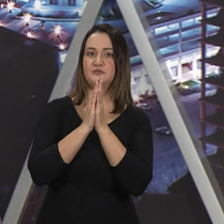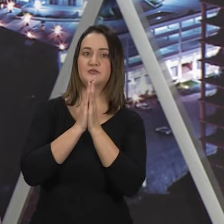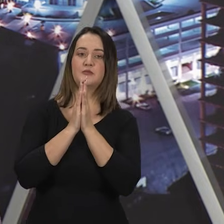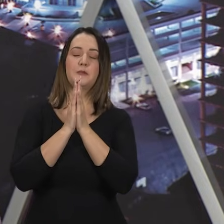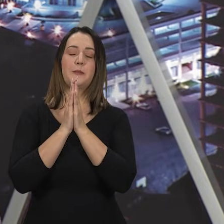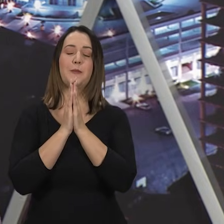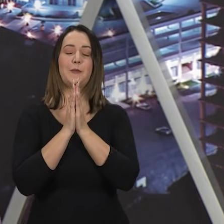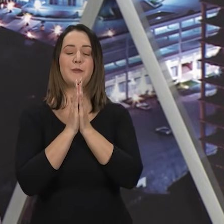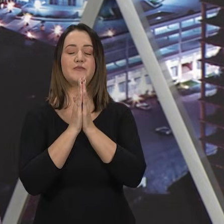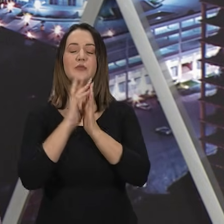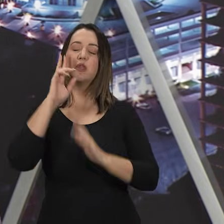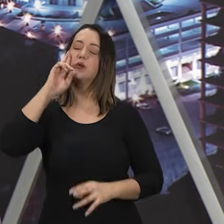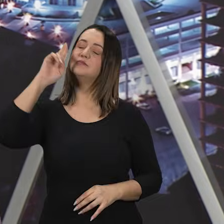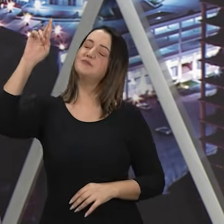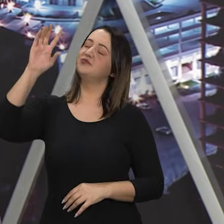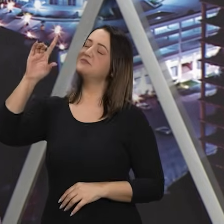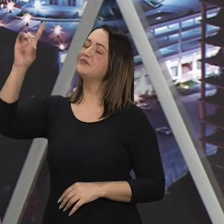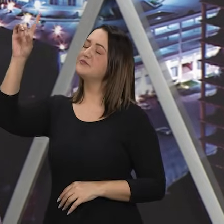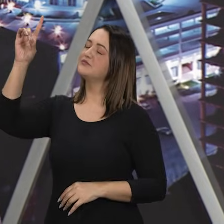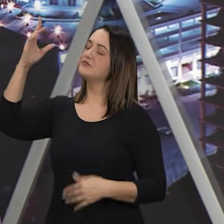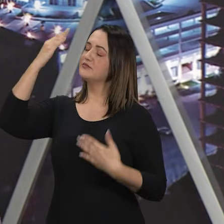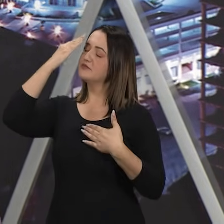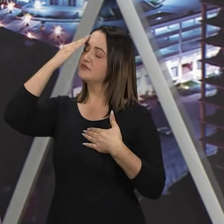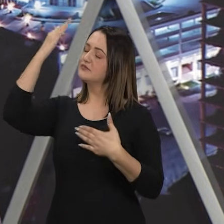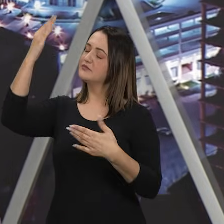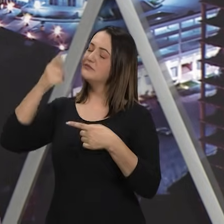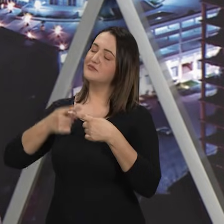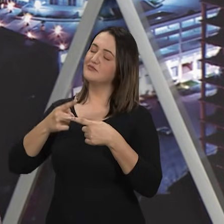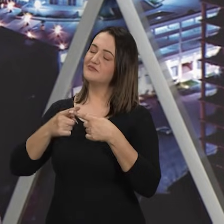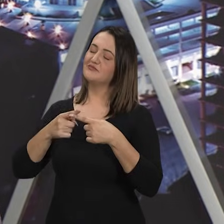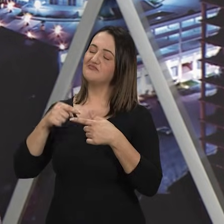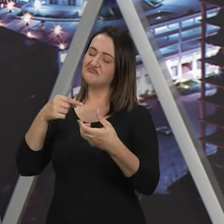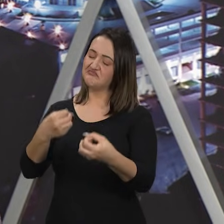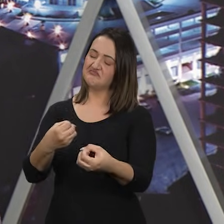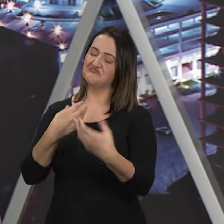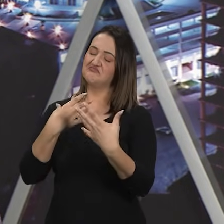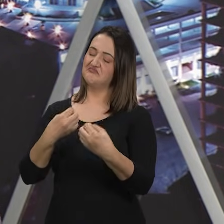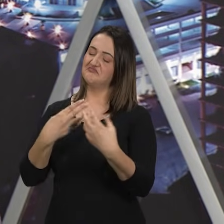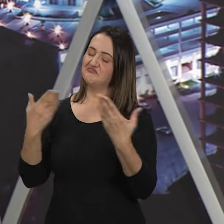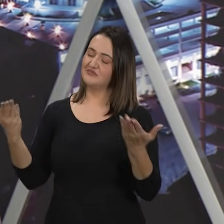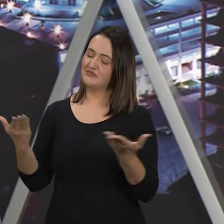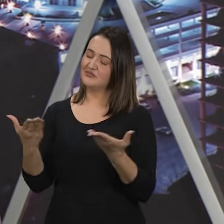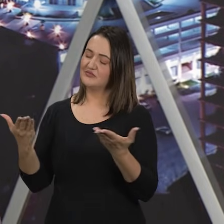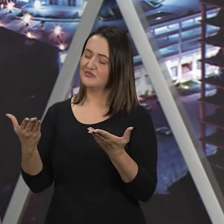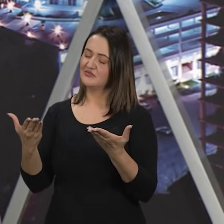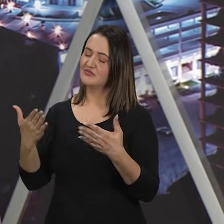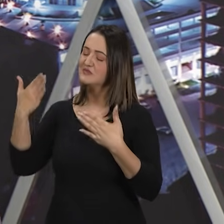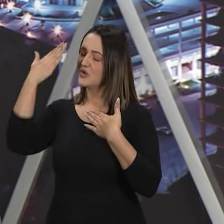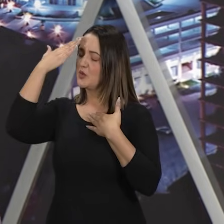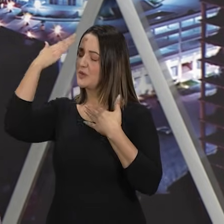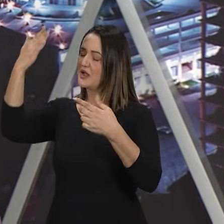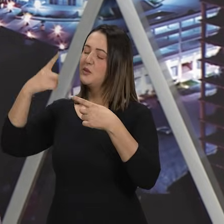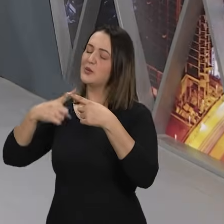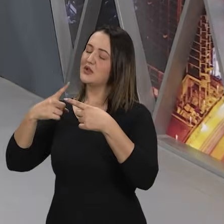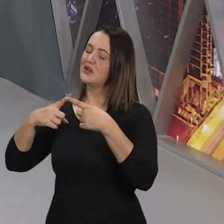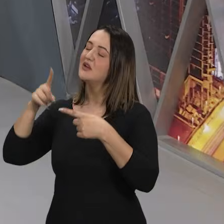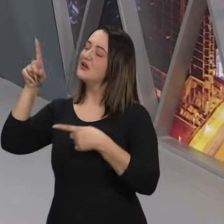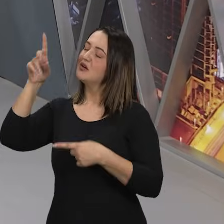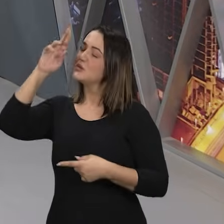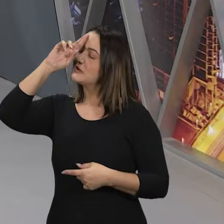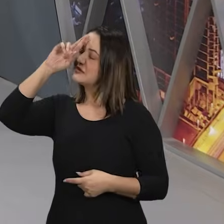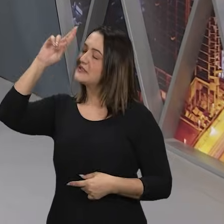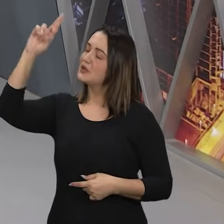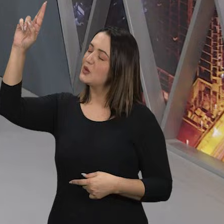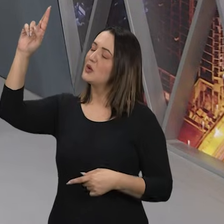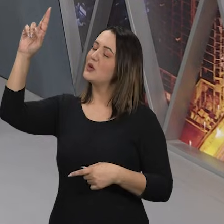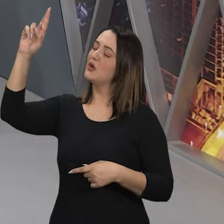você. Oremos. Senhor nosso Deus, obrigado pela mensagem de hoje. Obrigado porque o Senhor não